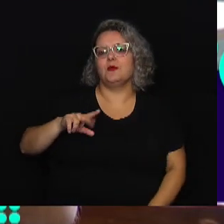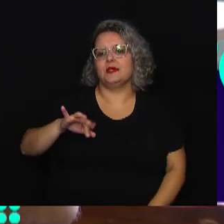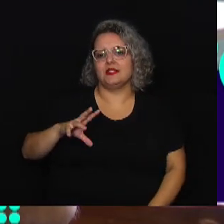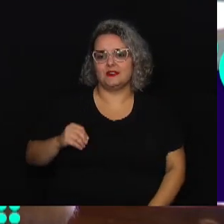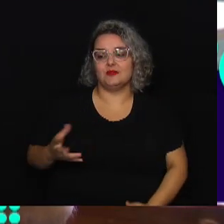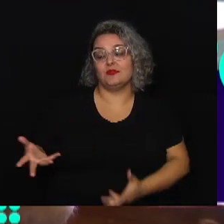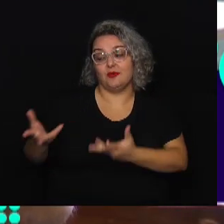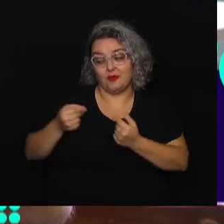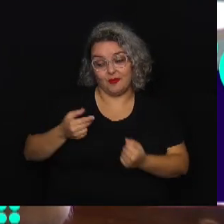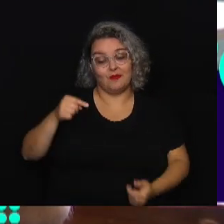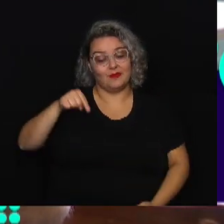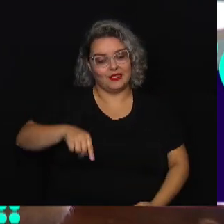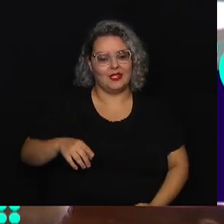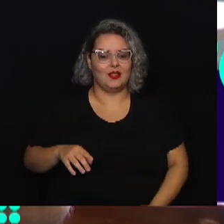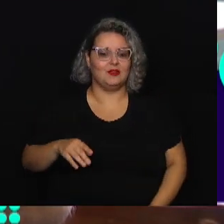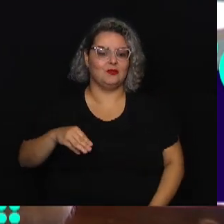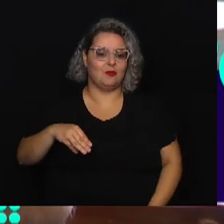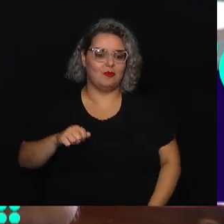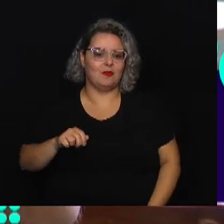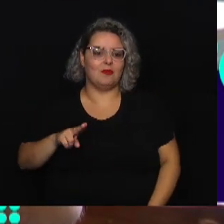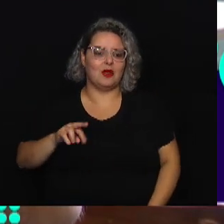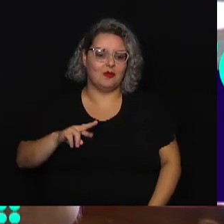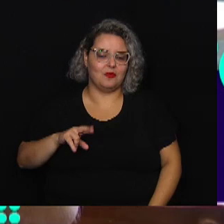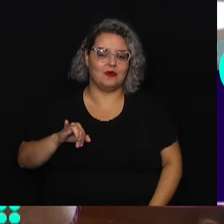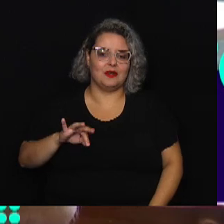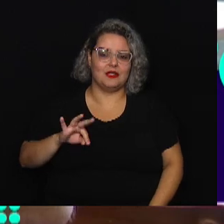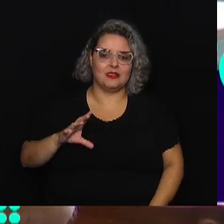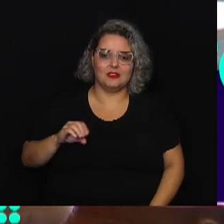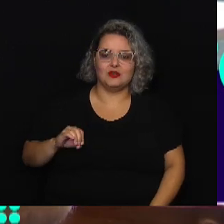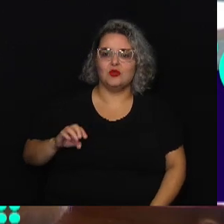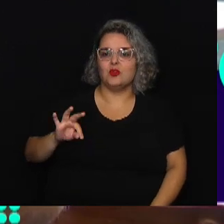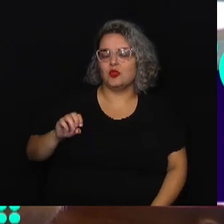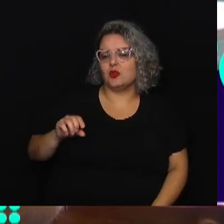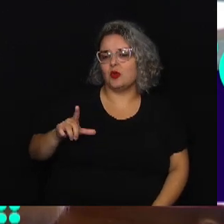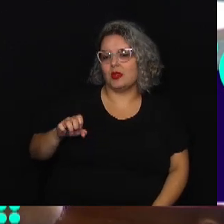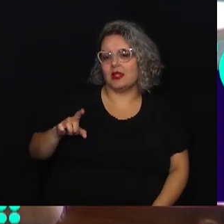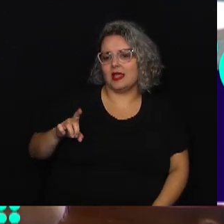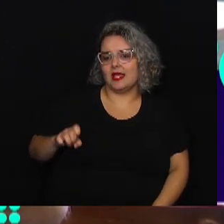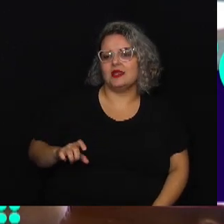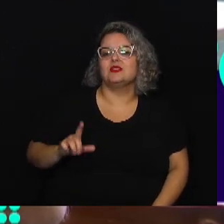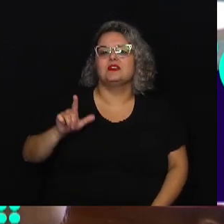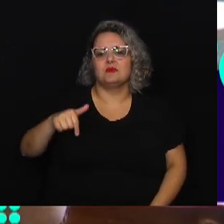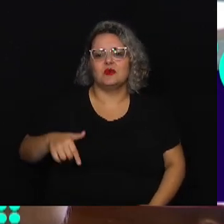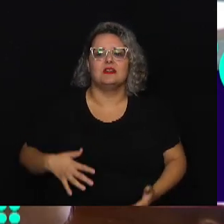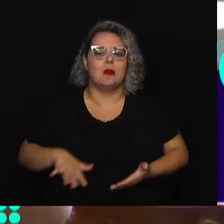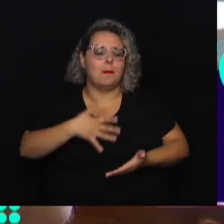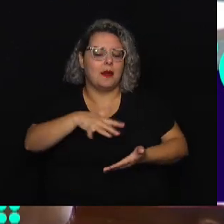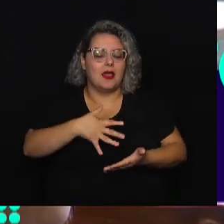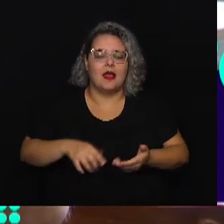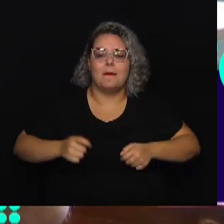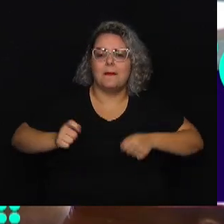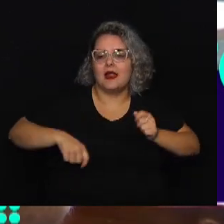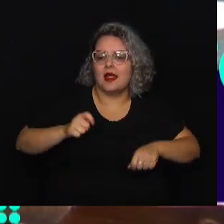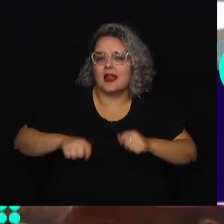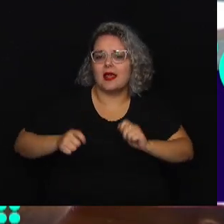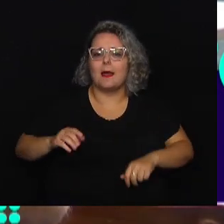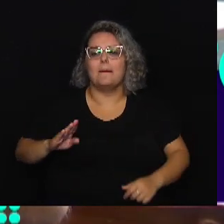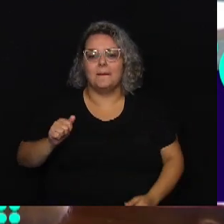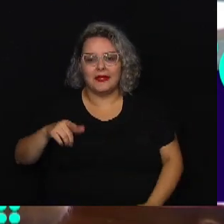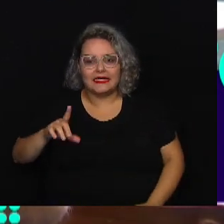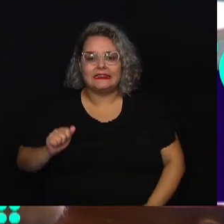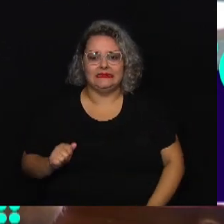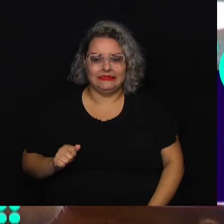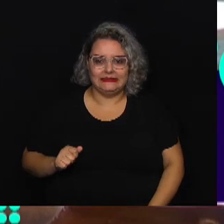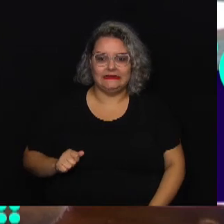do bloco esse ano. Em seguida, já temos a banda do Nem Sangue Nem Areia, que a gente faz questão de sempre ser a banda